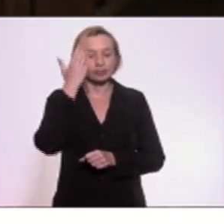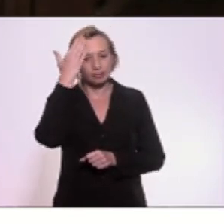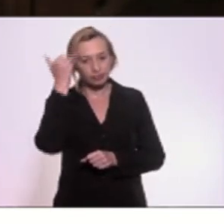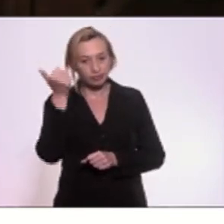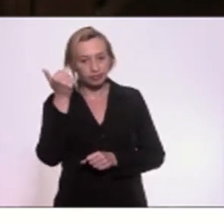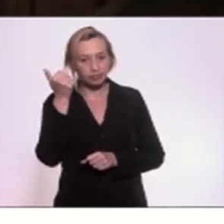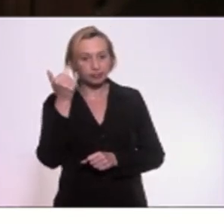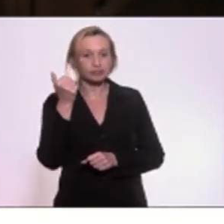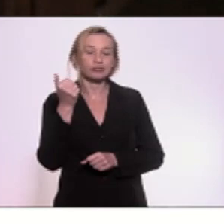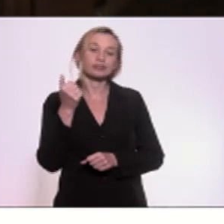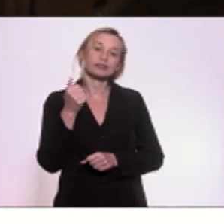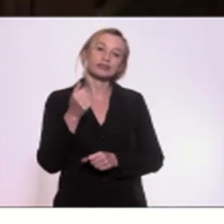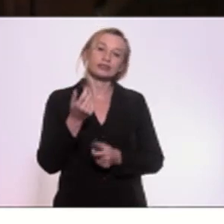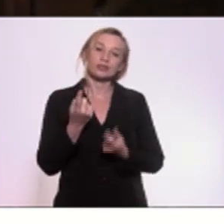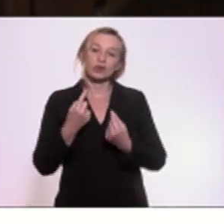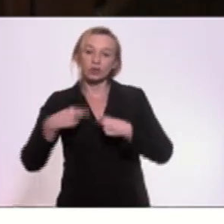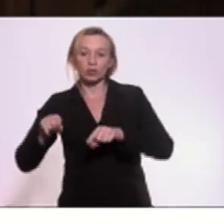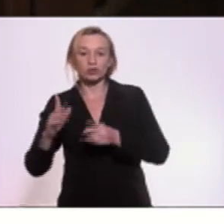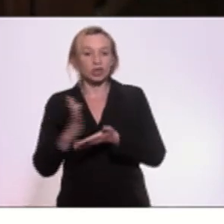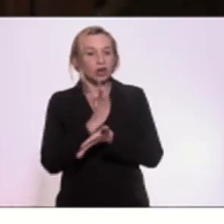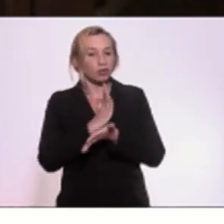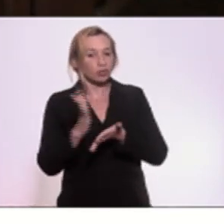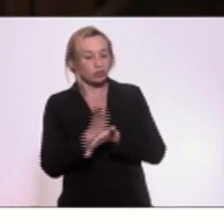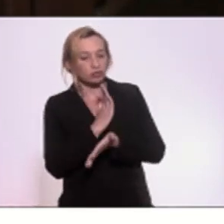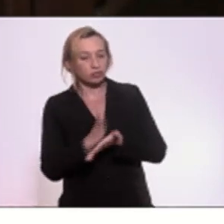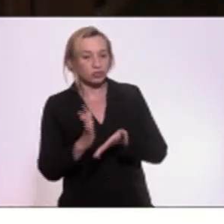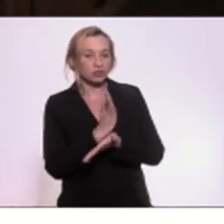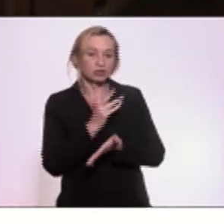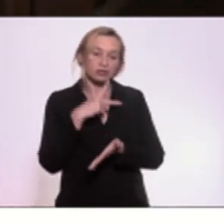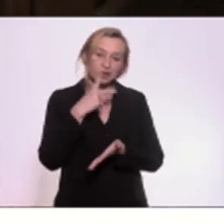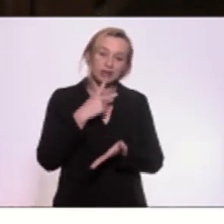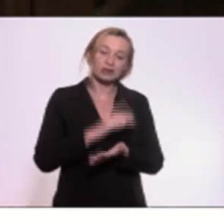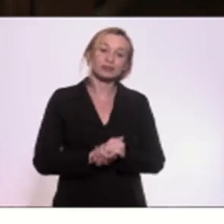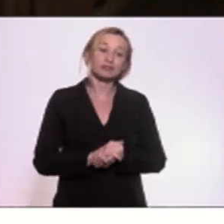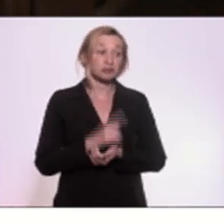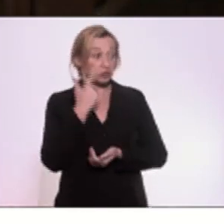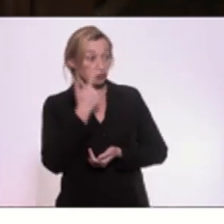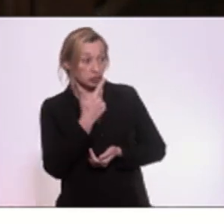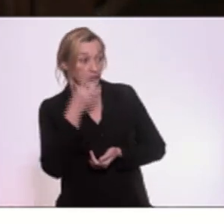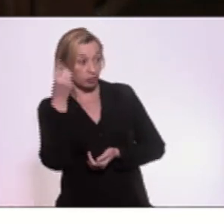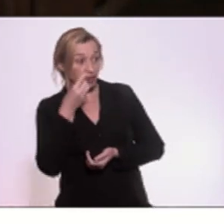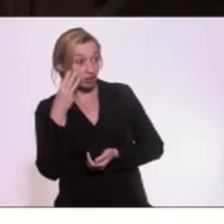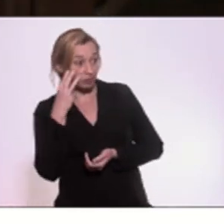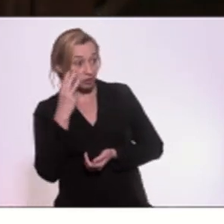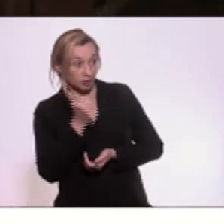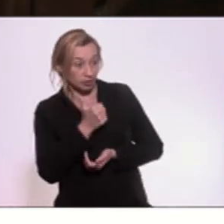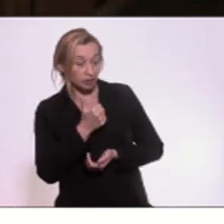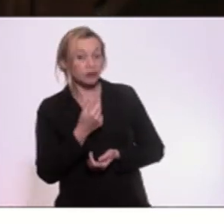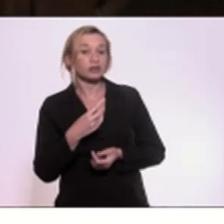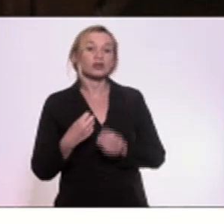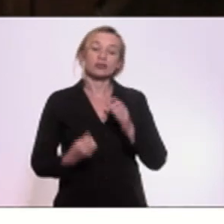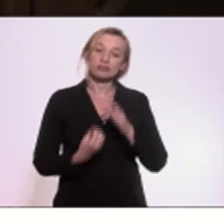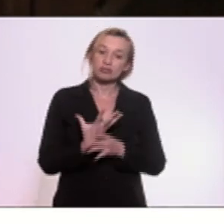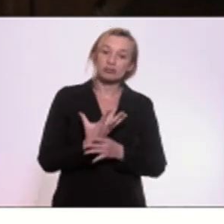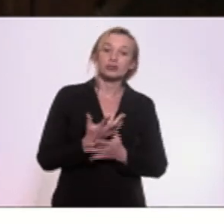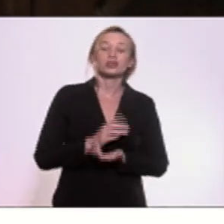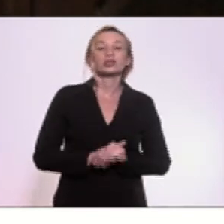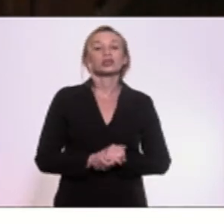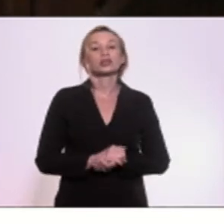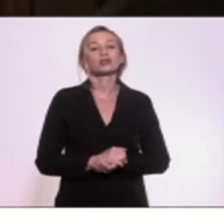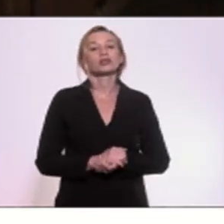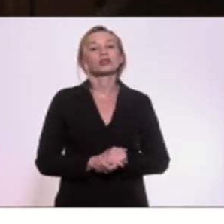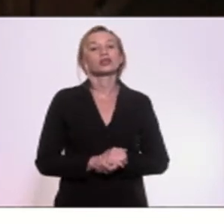tem contradições, viu, deputado Valdeck? A nossa República foi construída com